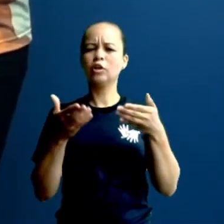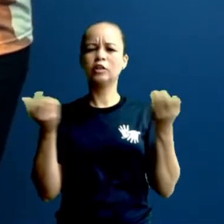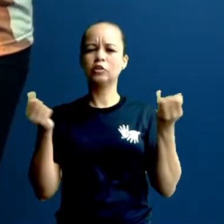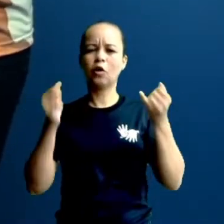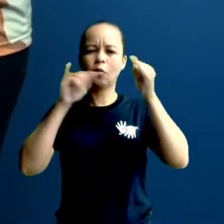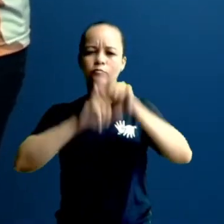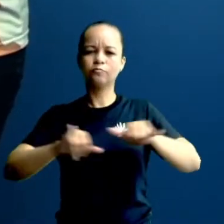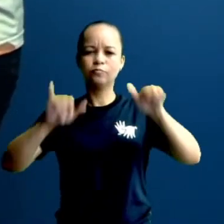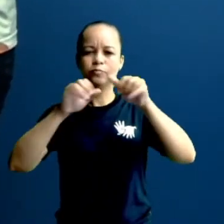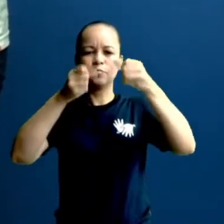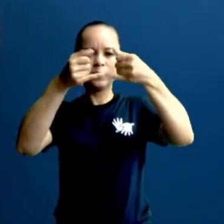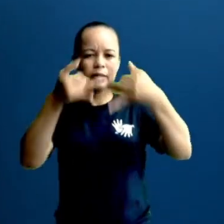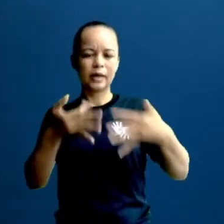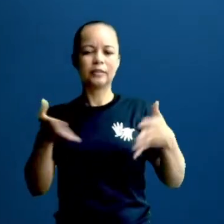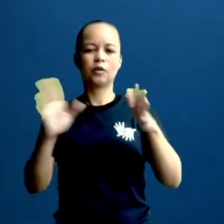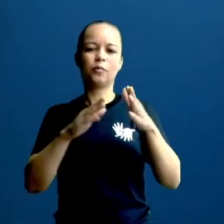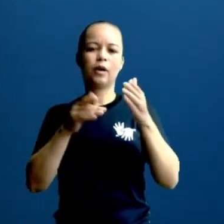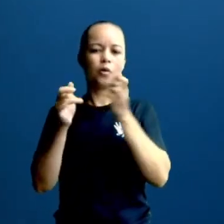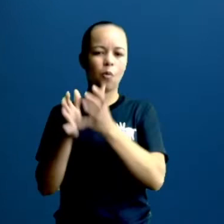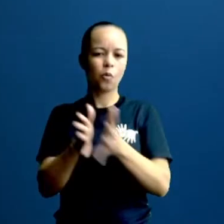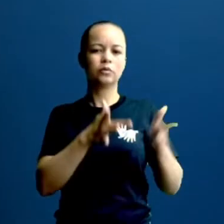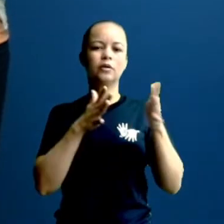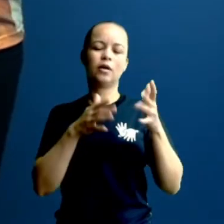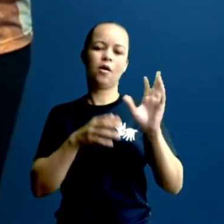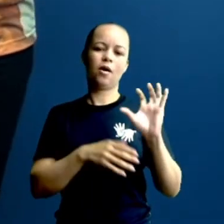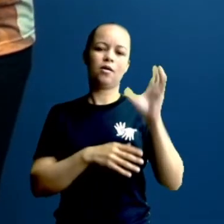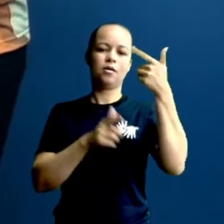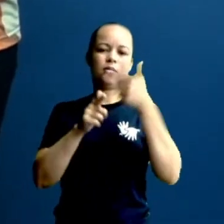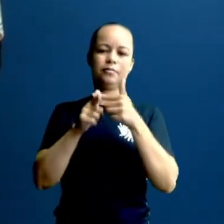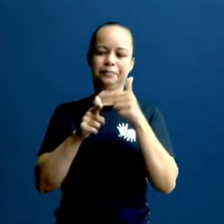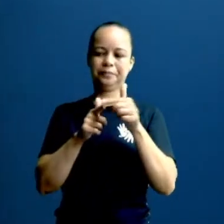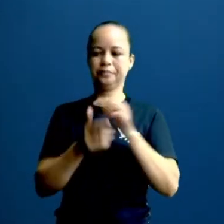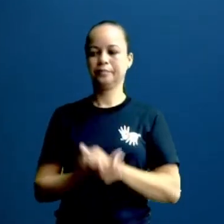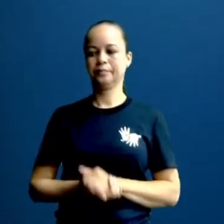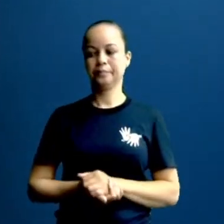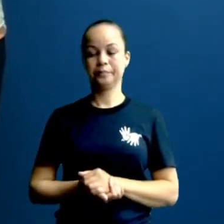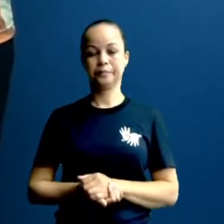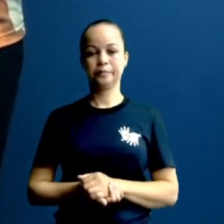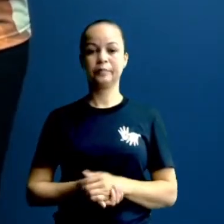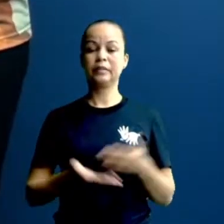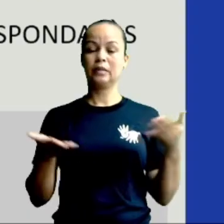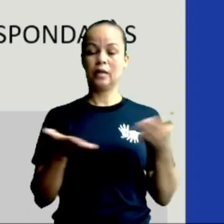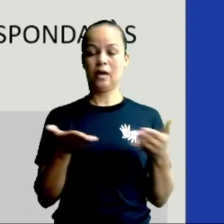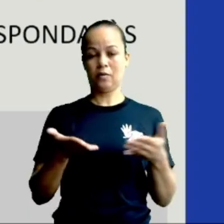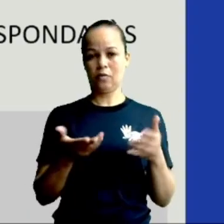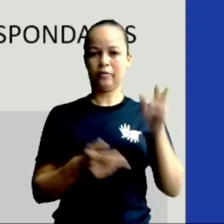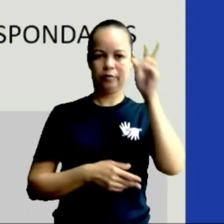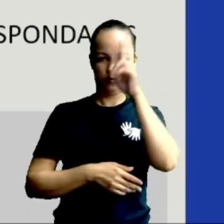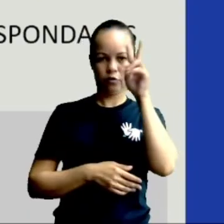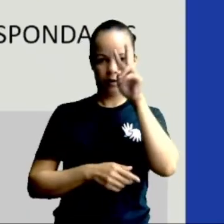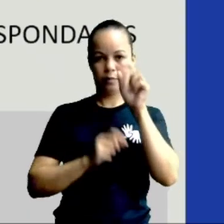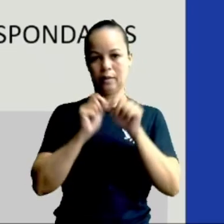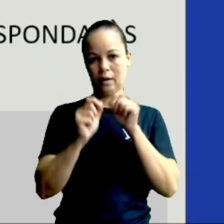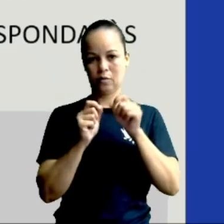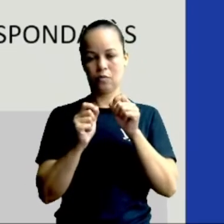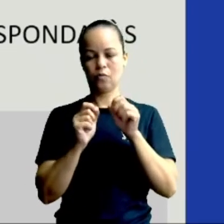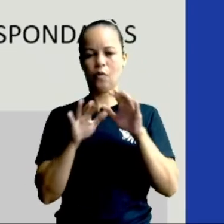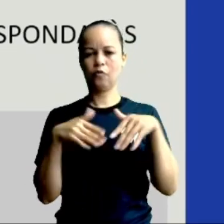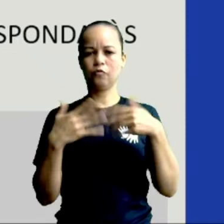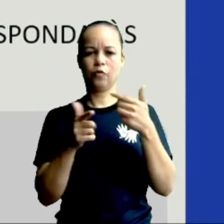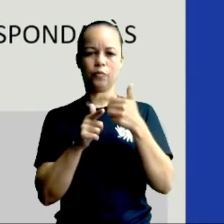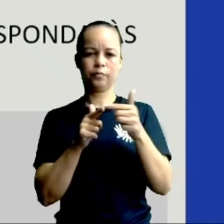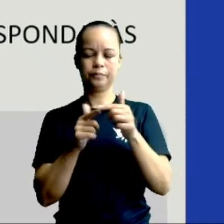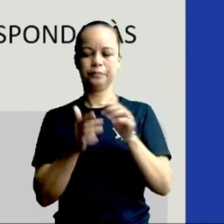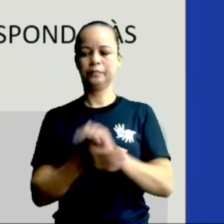gente continuar resolvendo o nosso problema. Então, vamos solucionar? Então, vamos lembrar aqui, né, qual foi o nosso